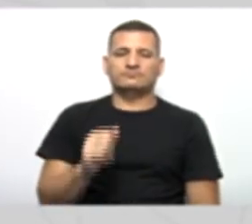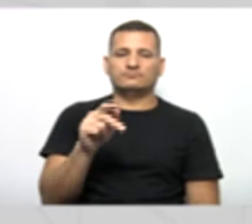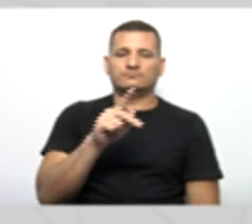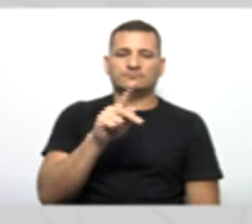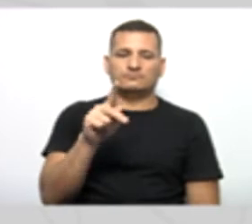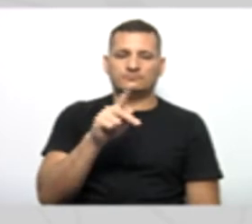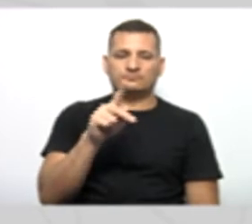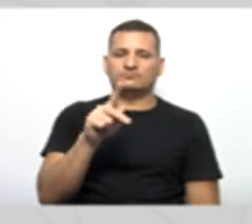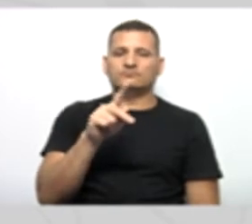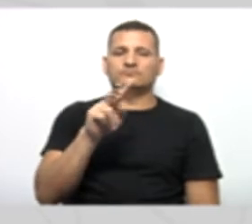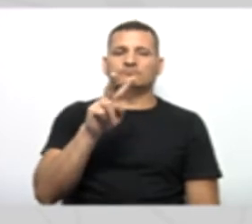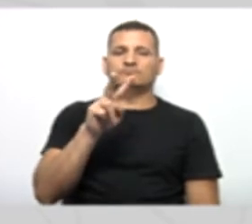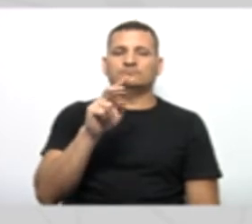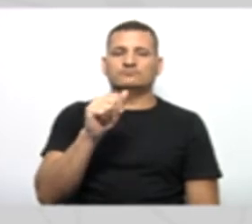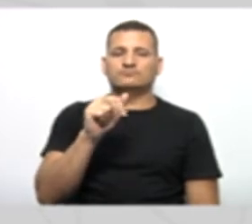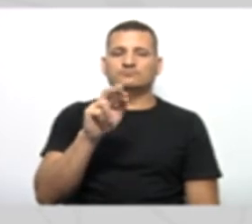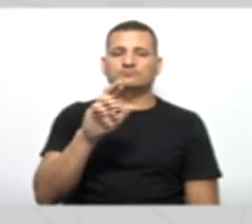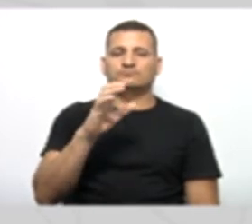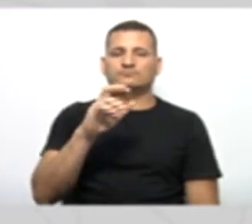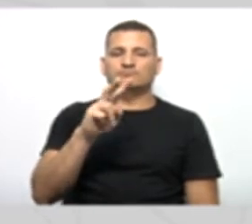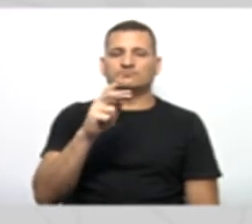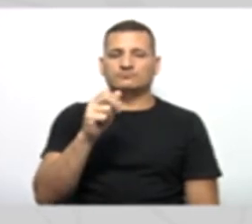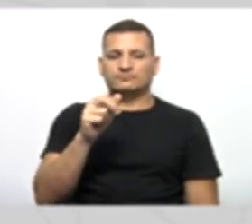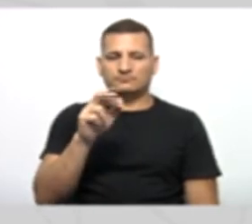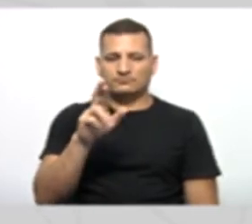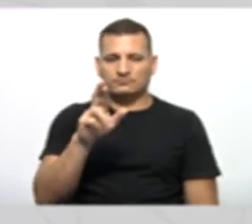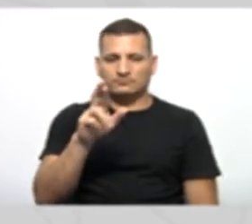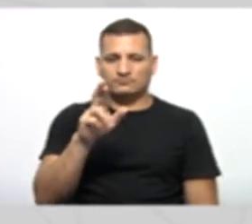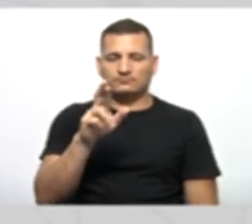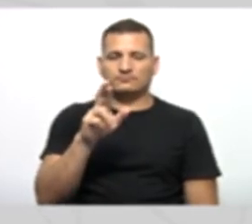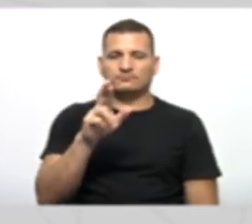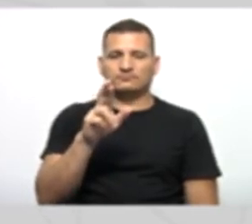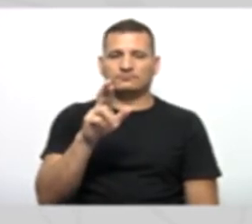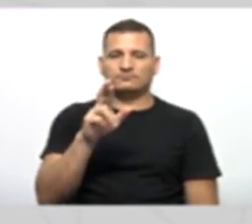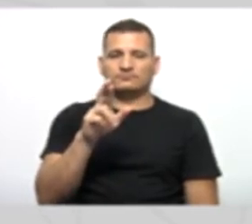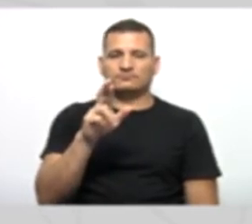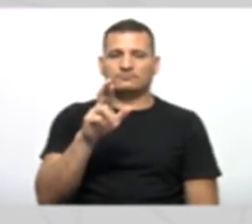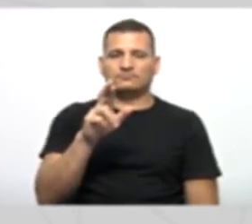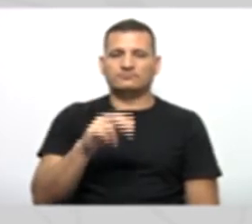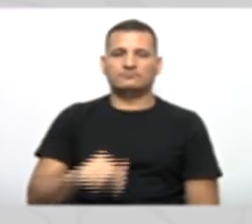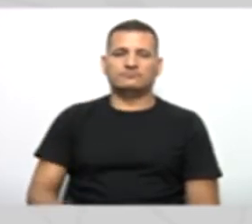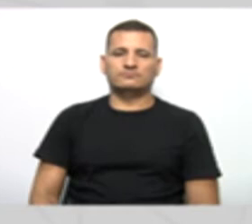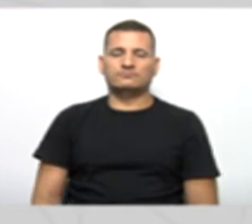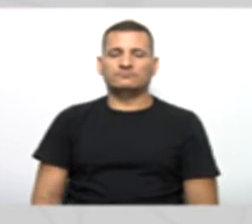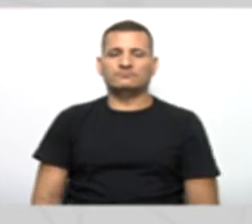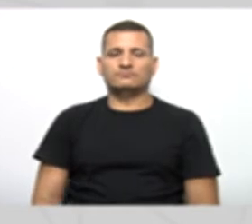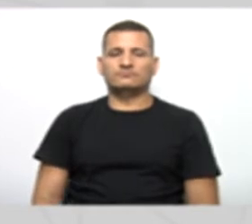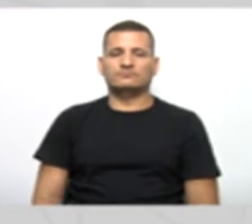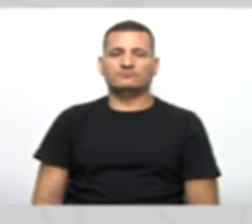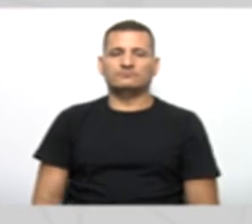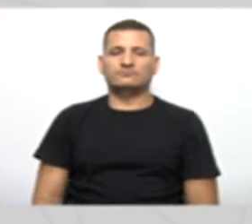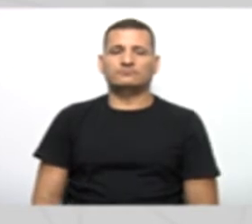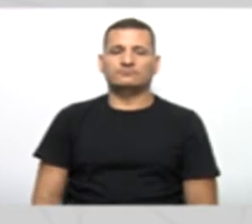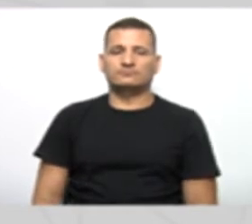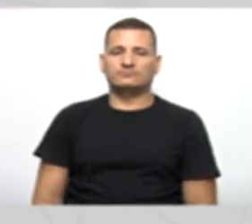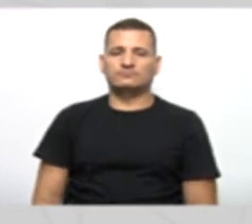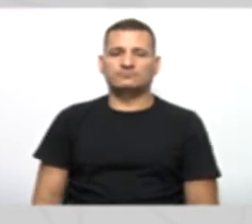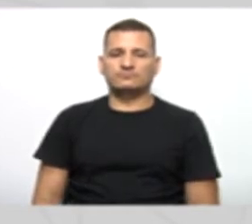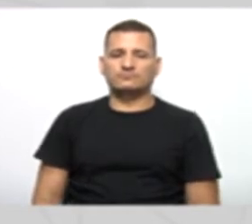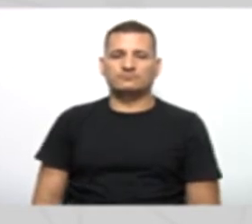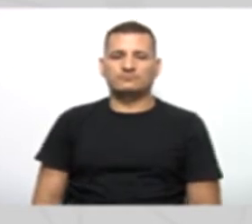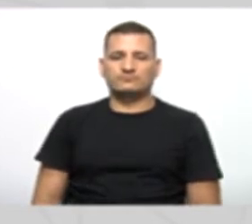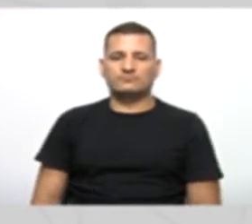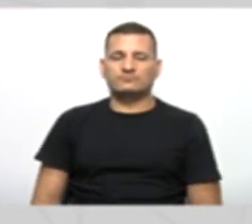professor do tipo varchar com tamanho 50 também, e a chave primária, o primary